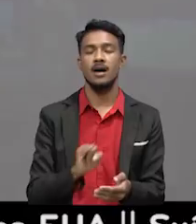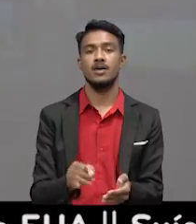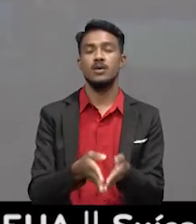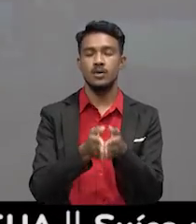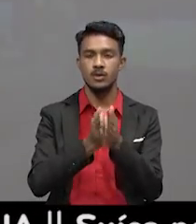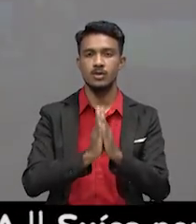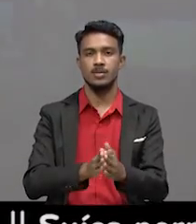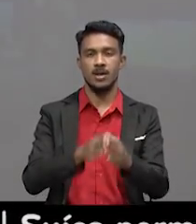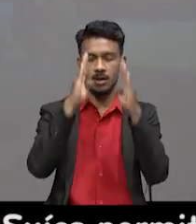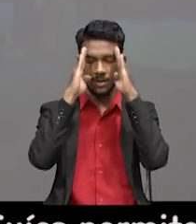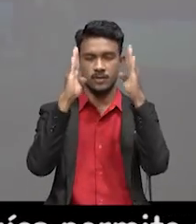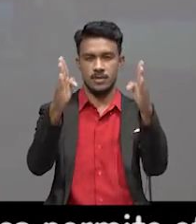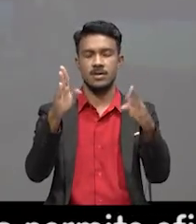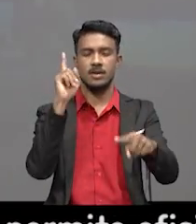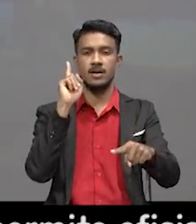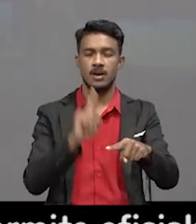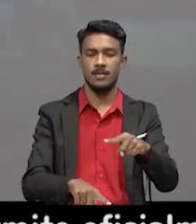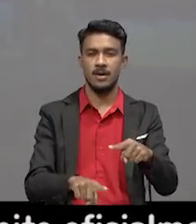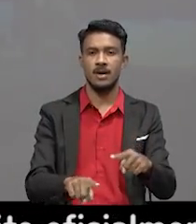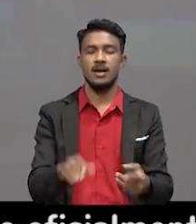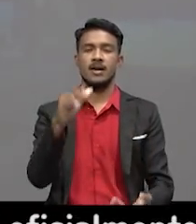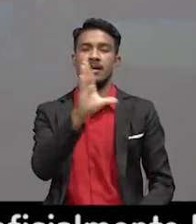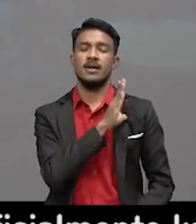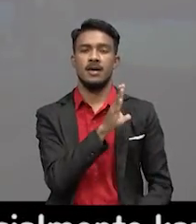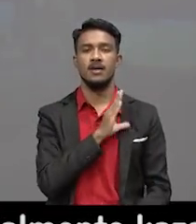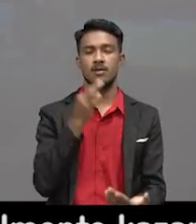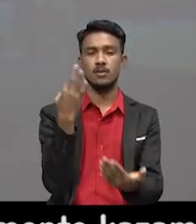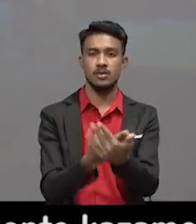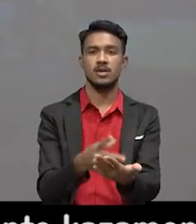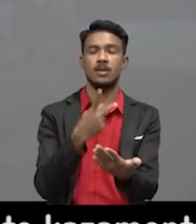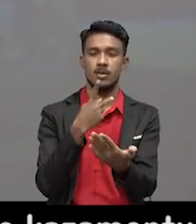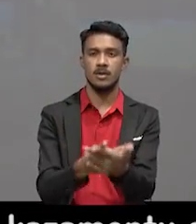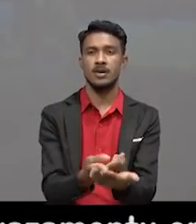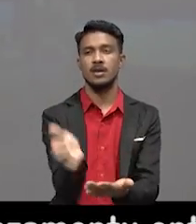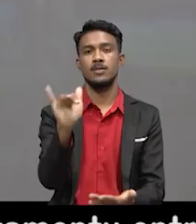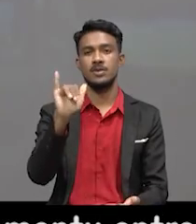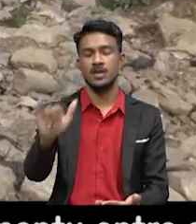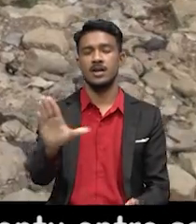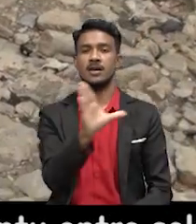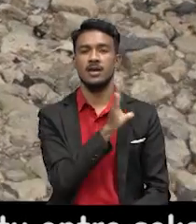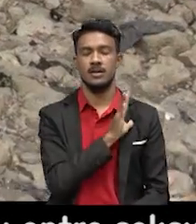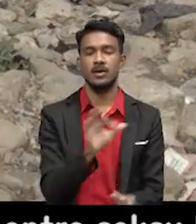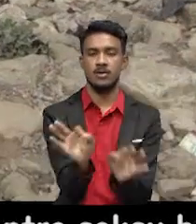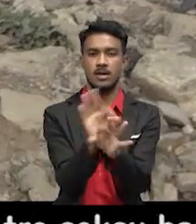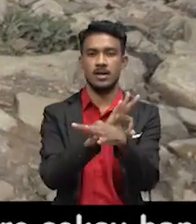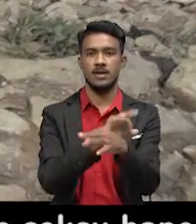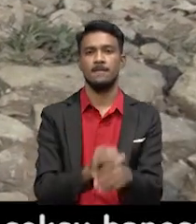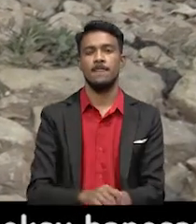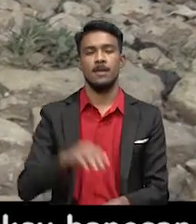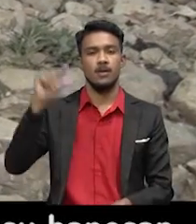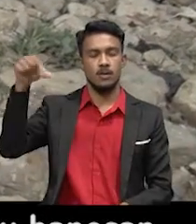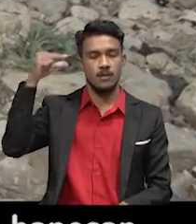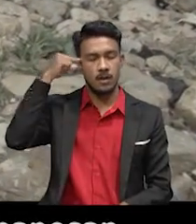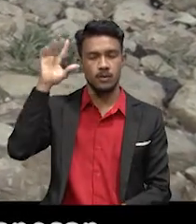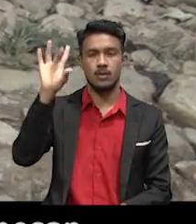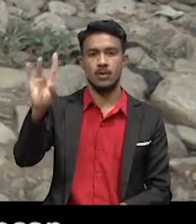atenção. Itatabele rei, ouçam aprovado. Itabot será prova a minha rei em Cata Cotorradia. O oitavo governo